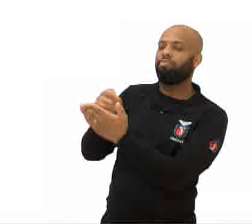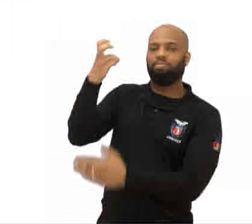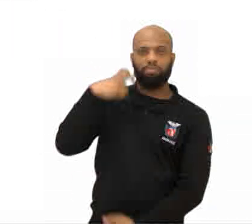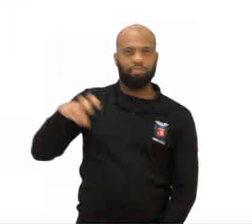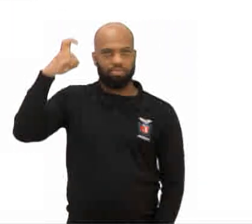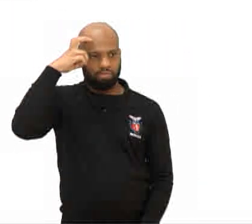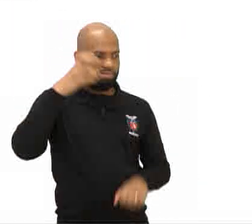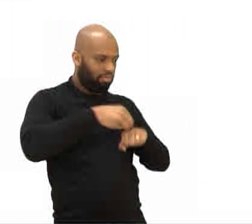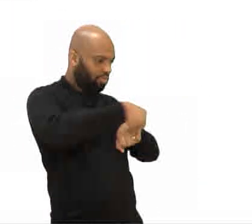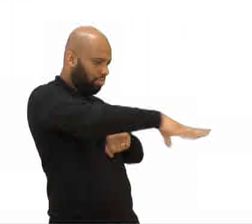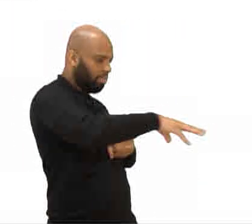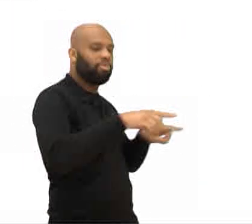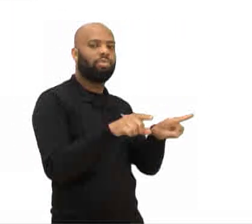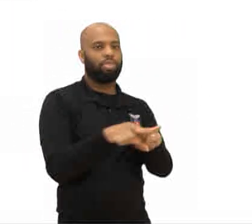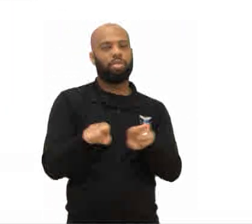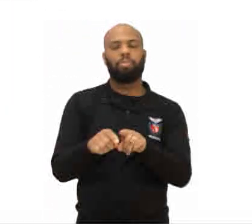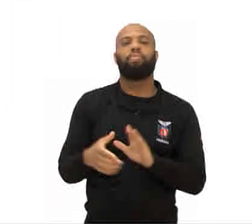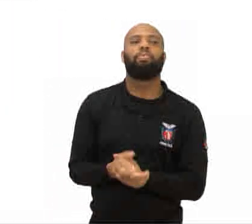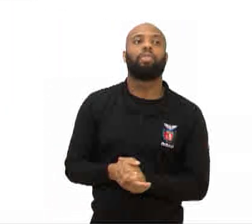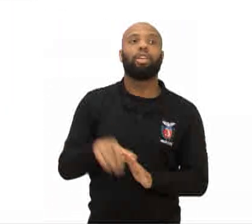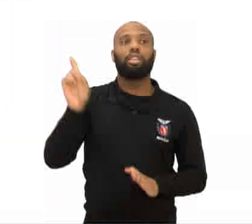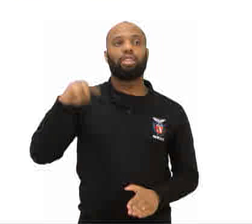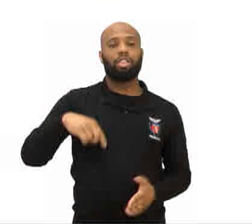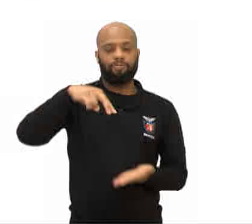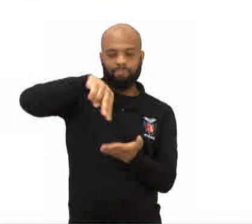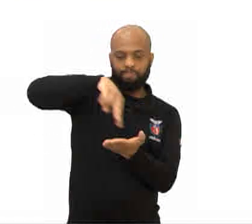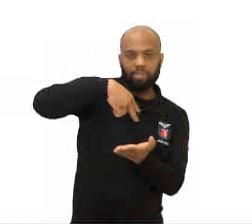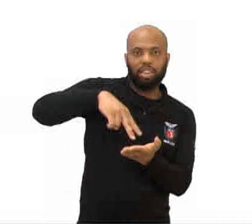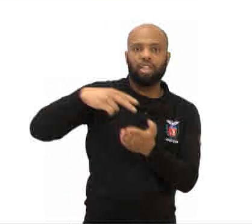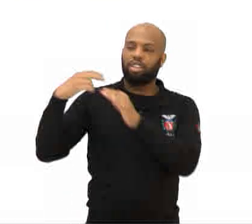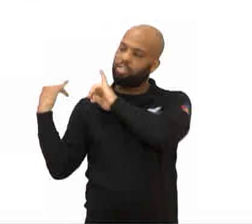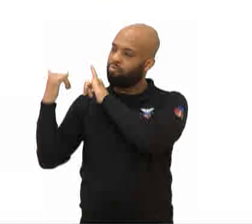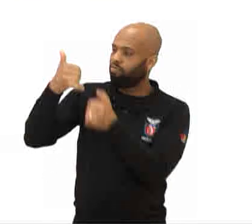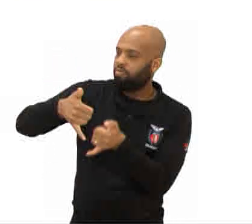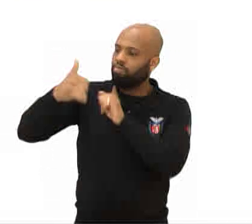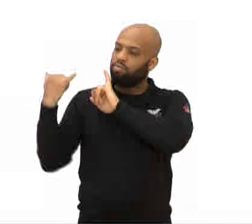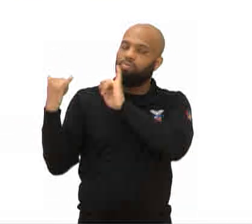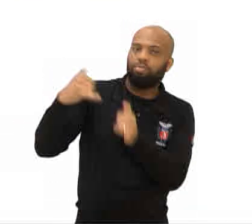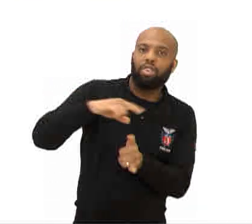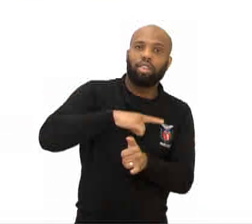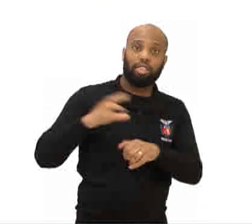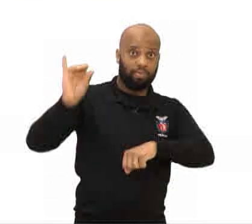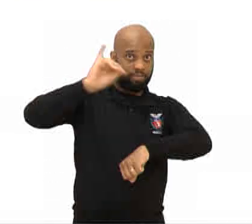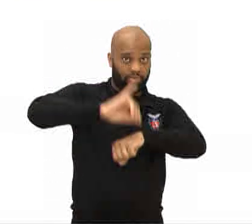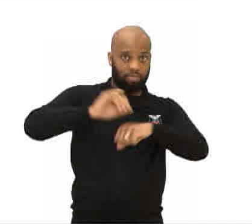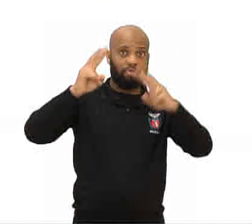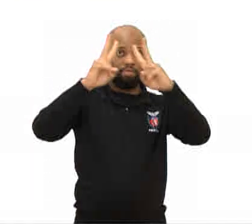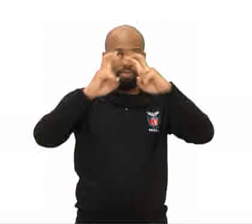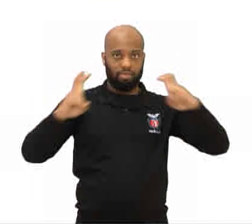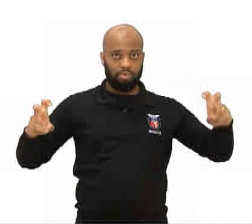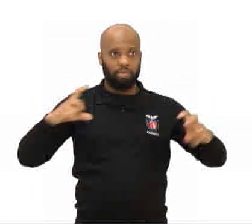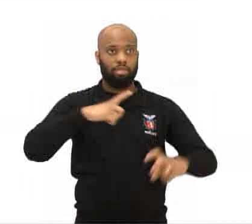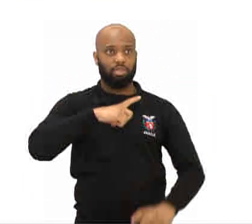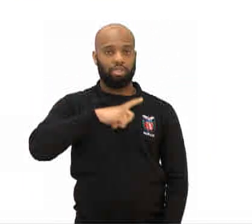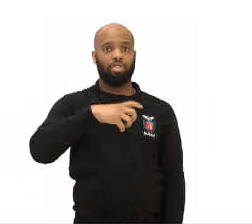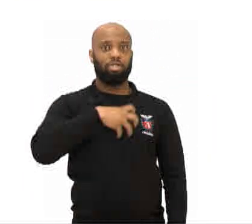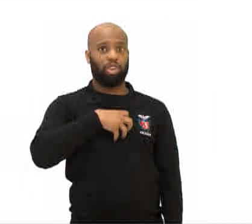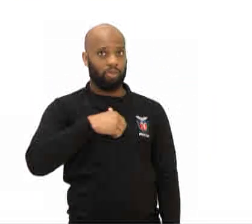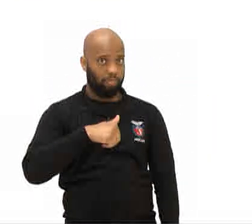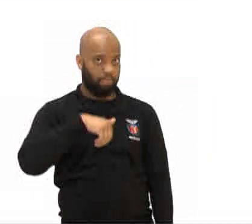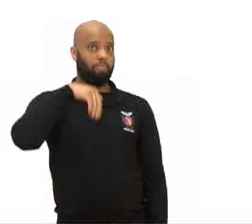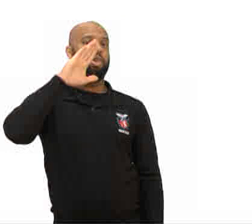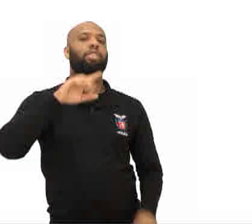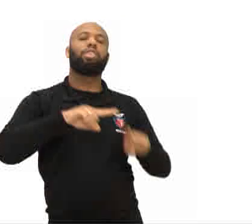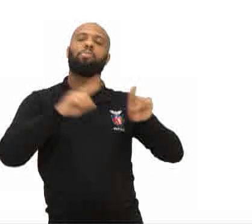cultura e que é refletida ali. É uma dança folclórica cultivada na capital, de forma mais intensa,